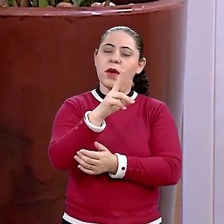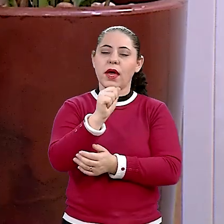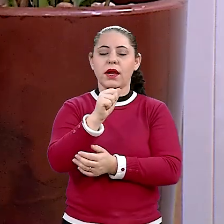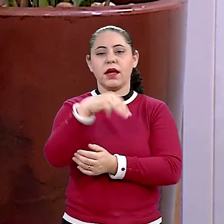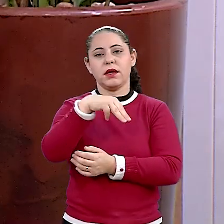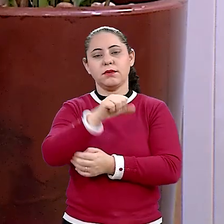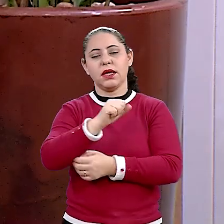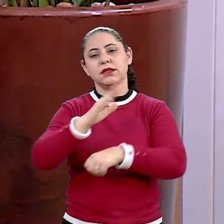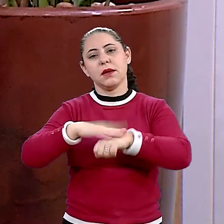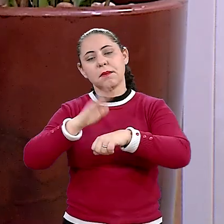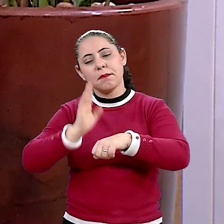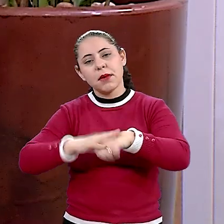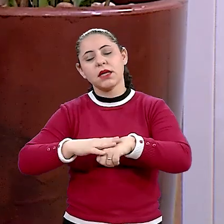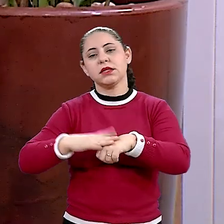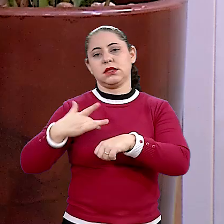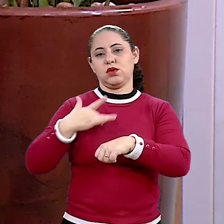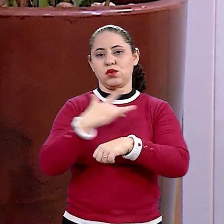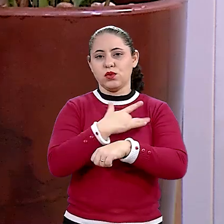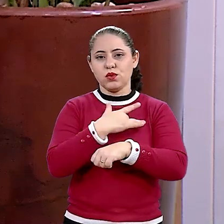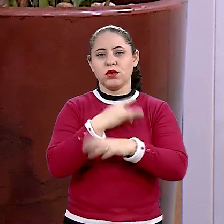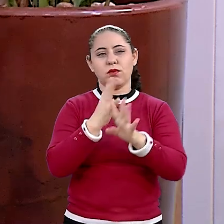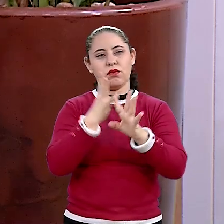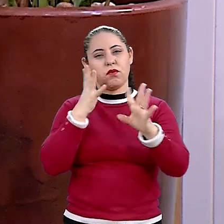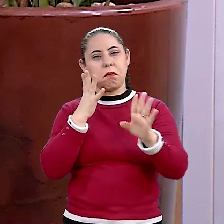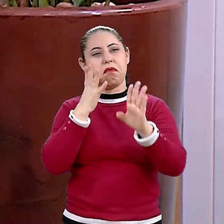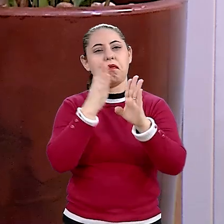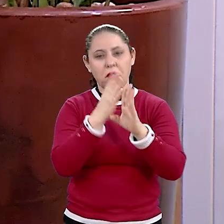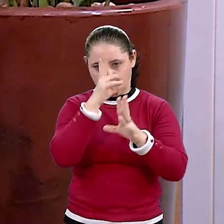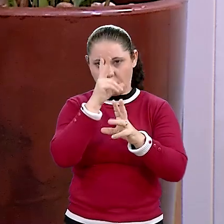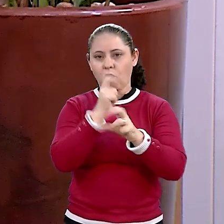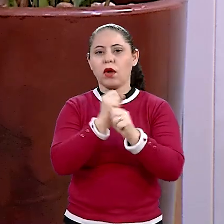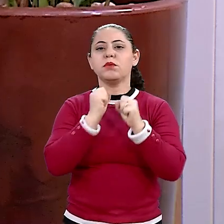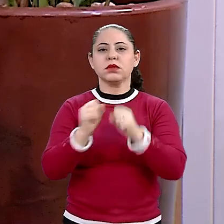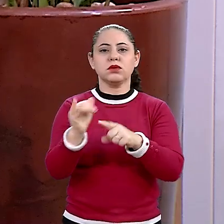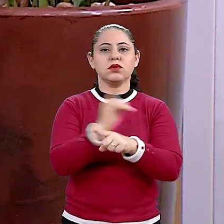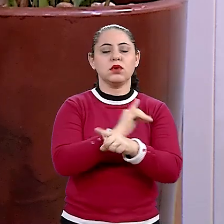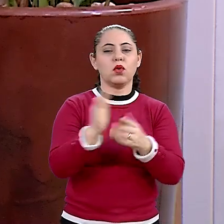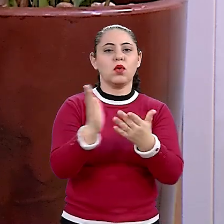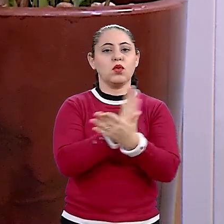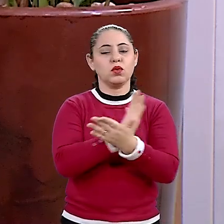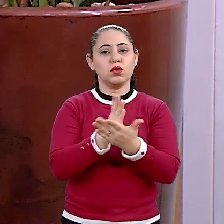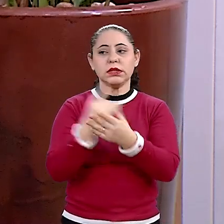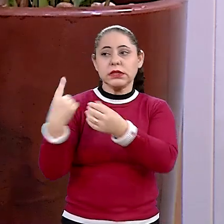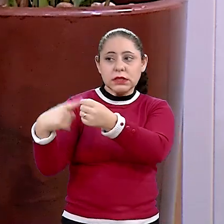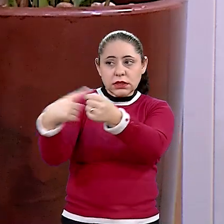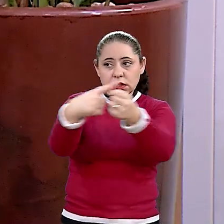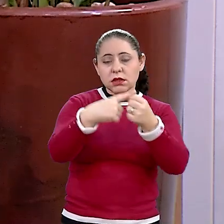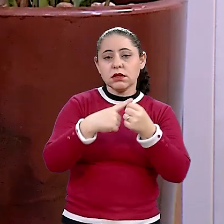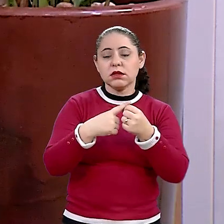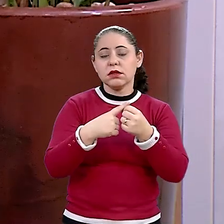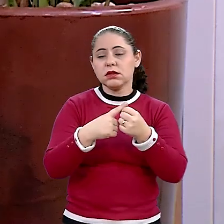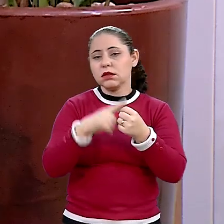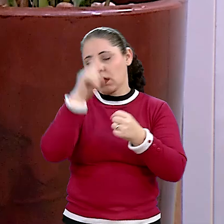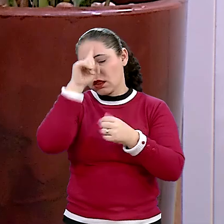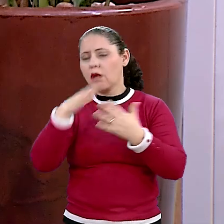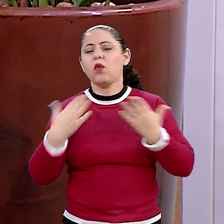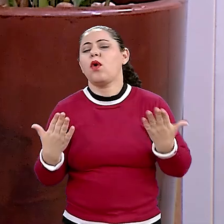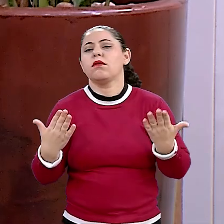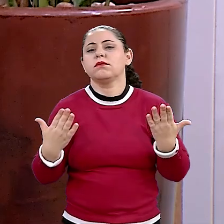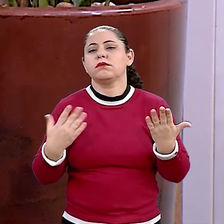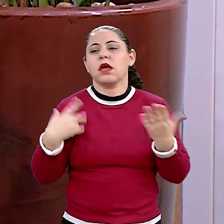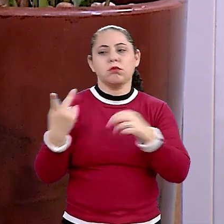Saúde, Menos Fila, que forma nós podemos fortalecer essas ações de saúde no interior. Então a nossa ideia é a seguinte, é